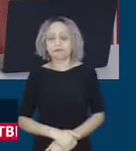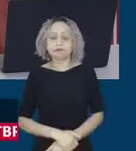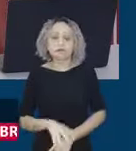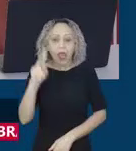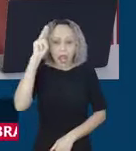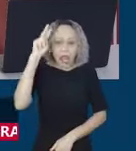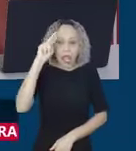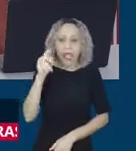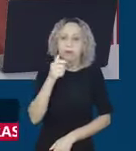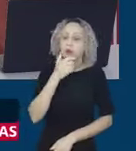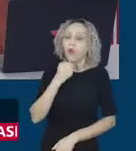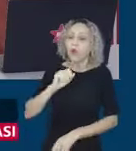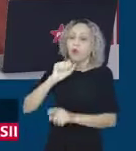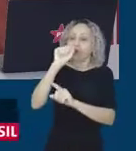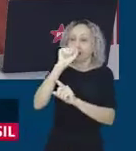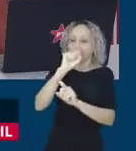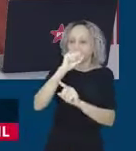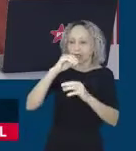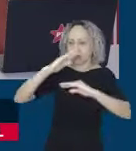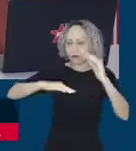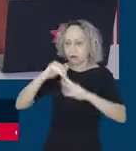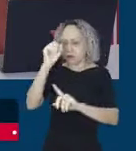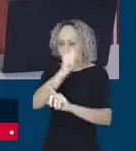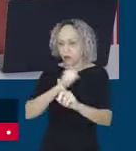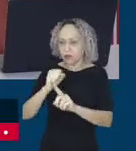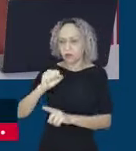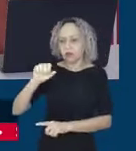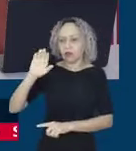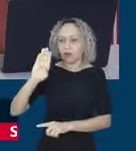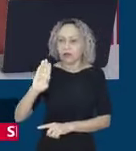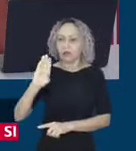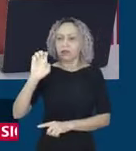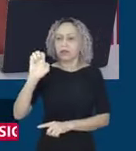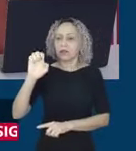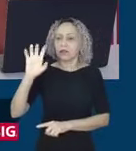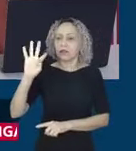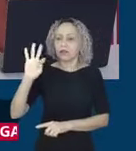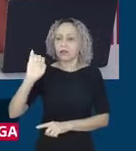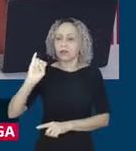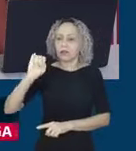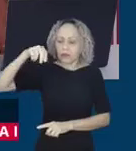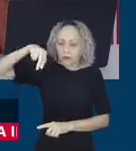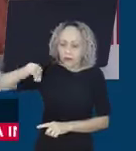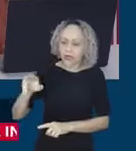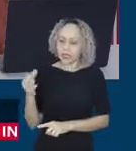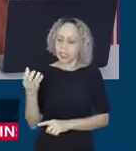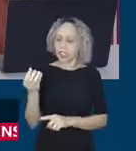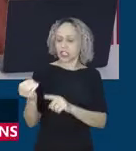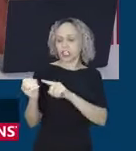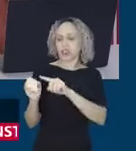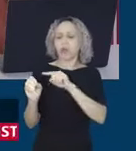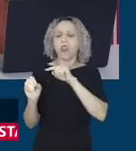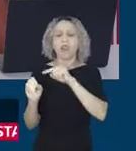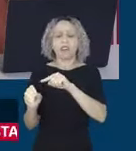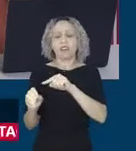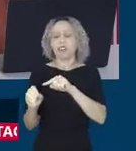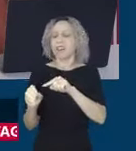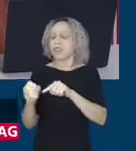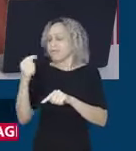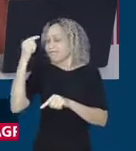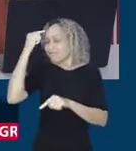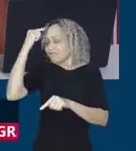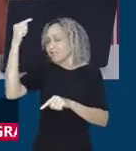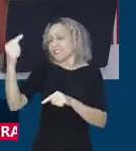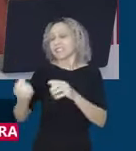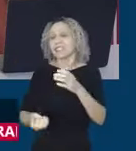nossa grande referência para essa luta que estamos travando novamente, e agora, claro, com muito mais força, porque o